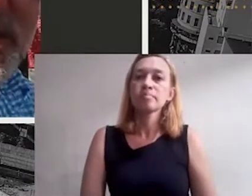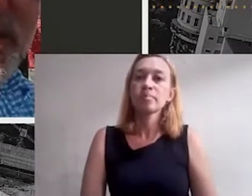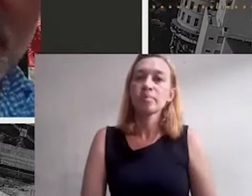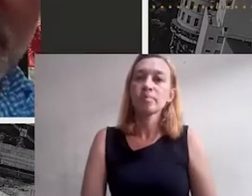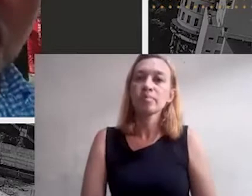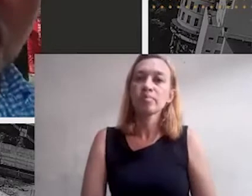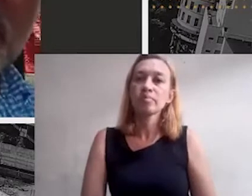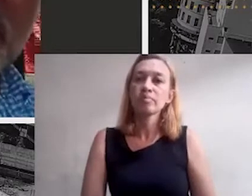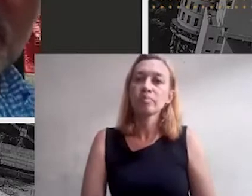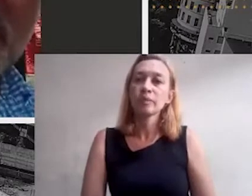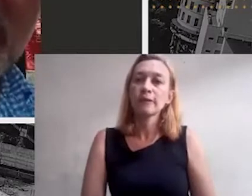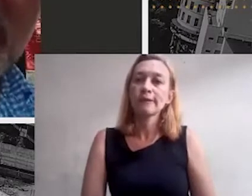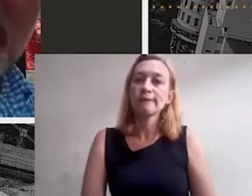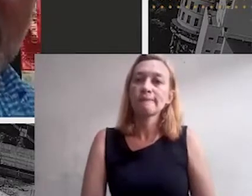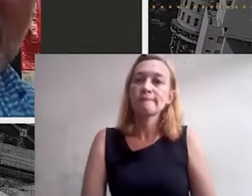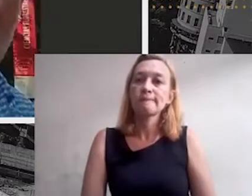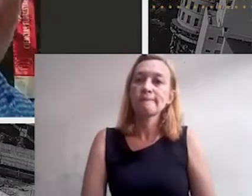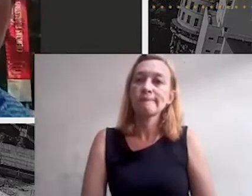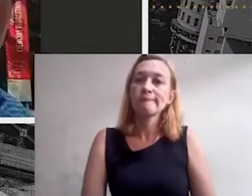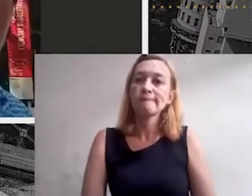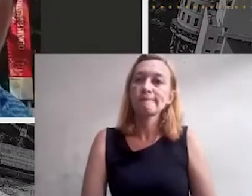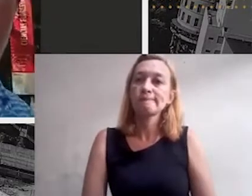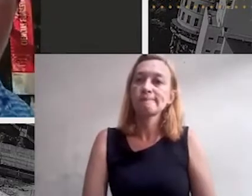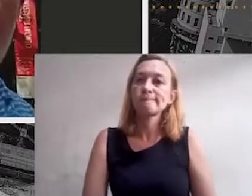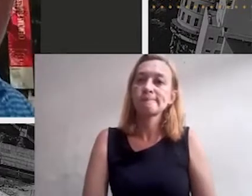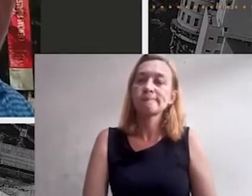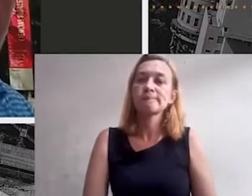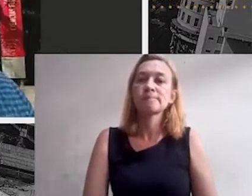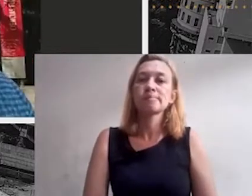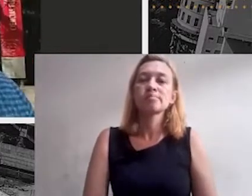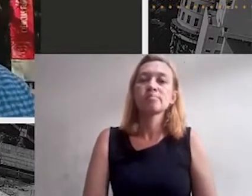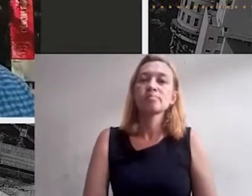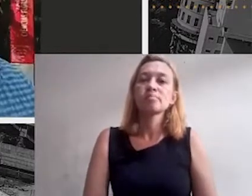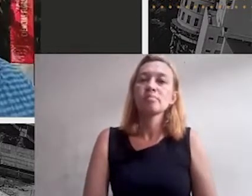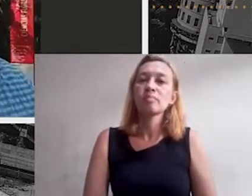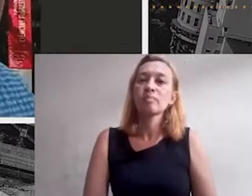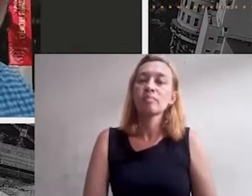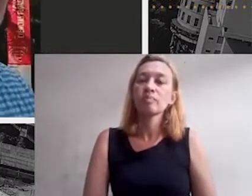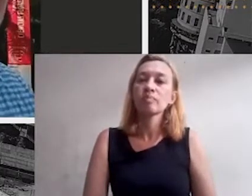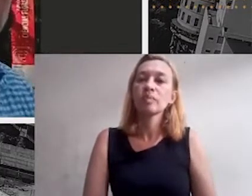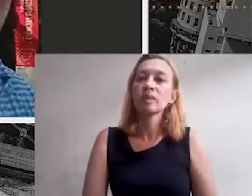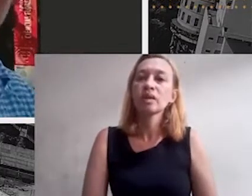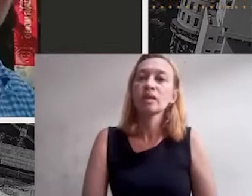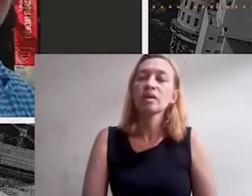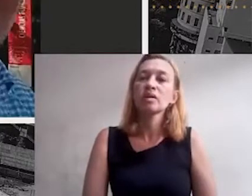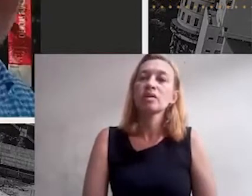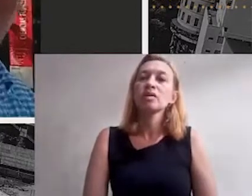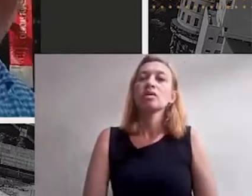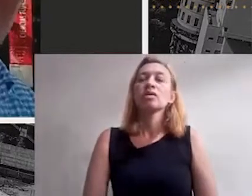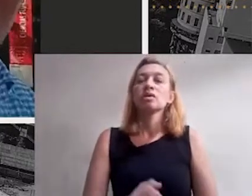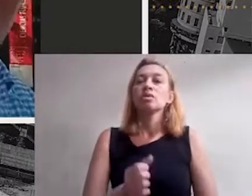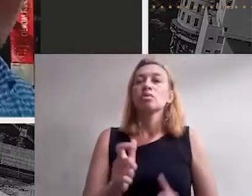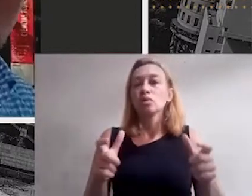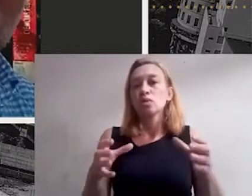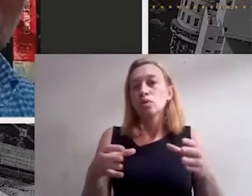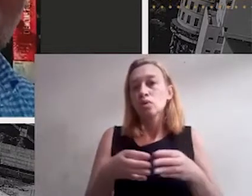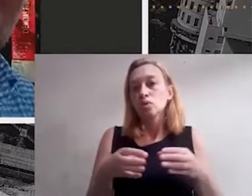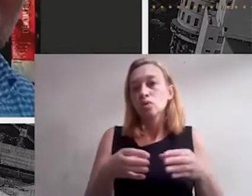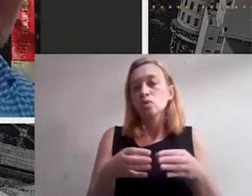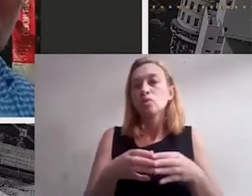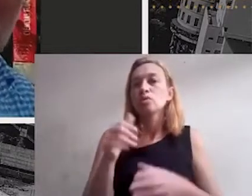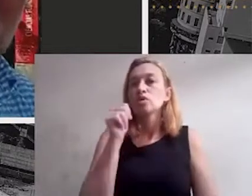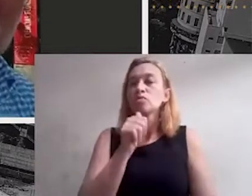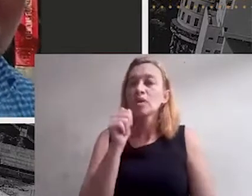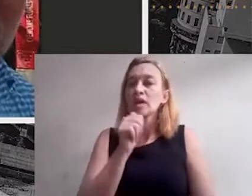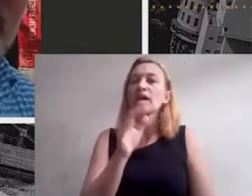é a produção de artesanato e grupo por grupo de mulheres. Essa é outra agenda muito legal também, que a gente tem